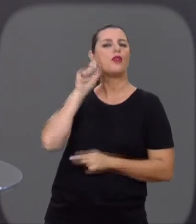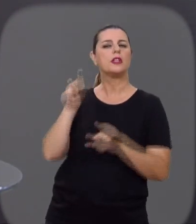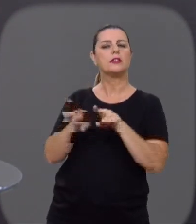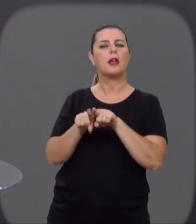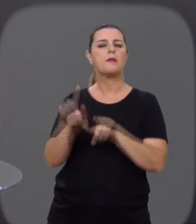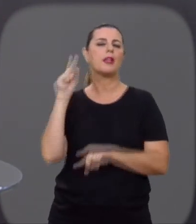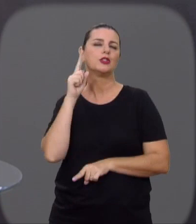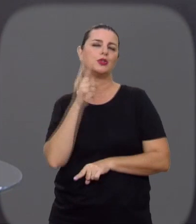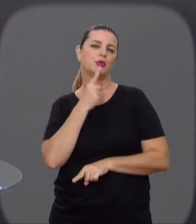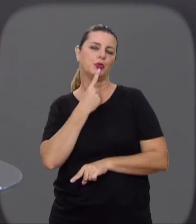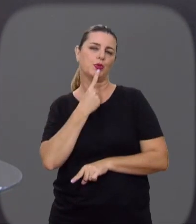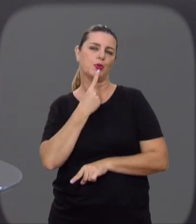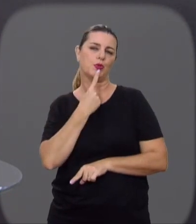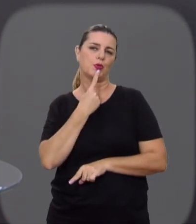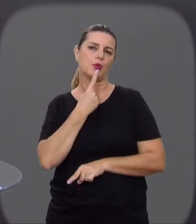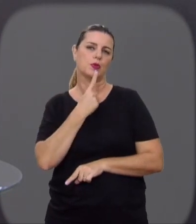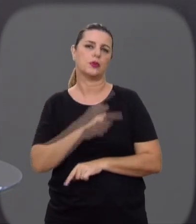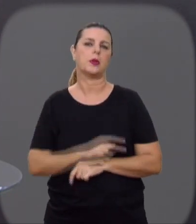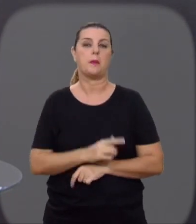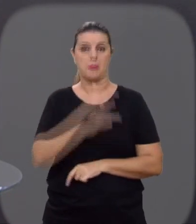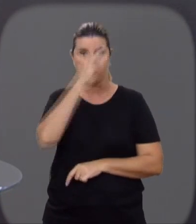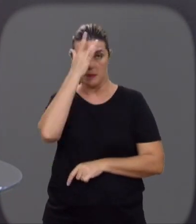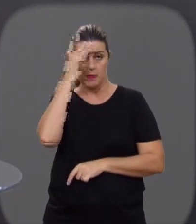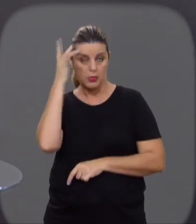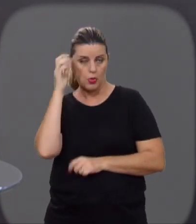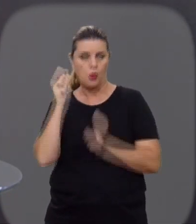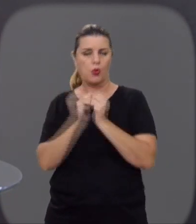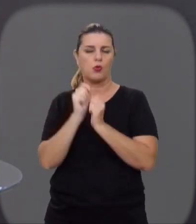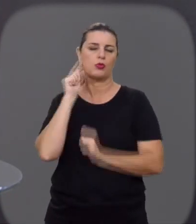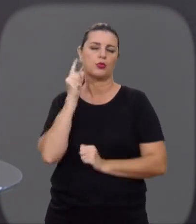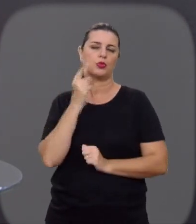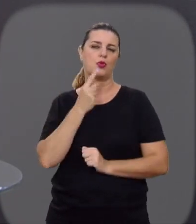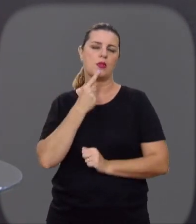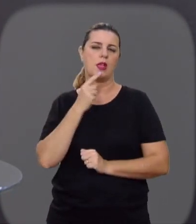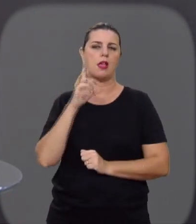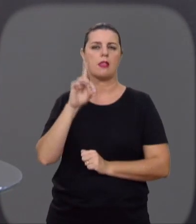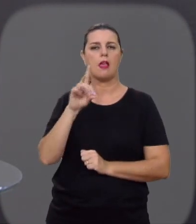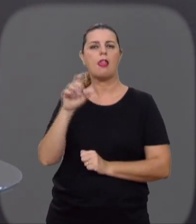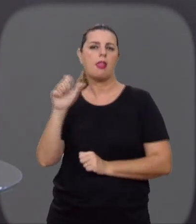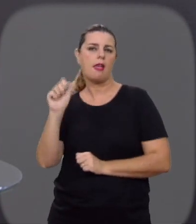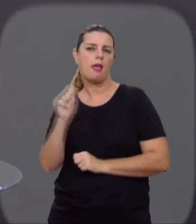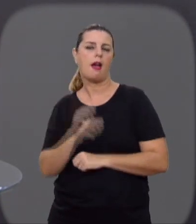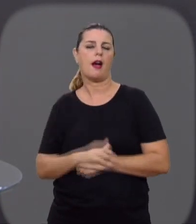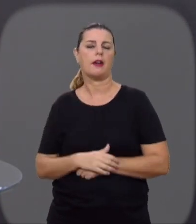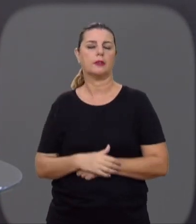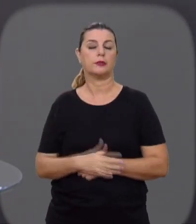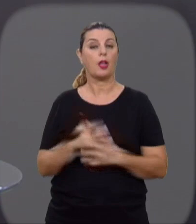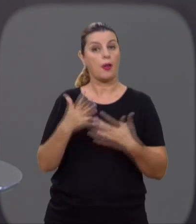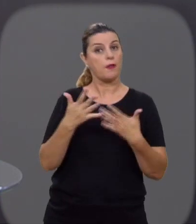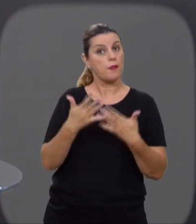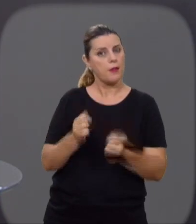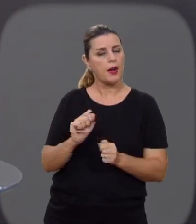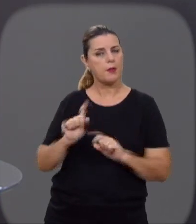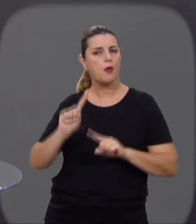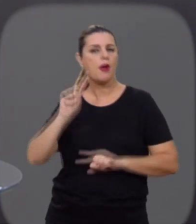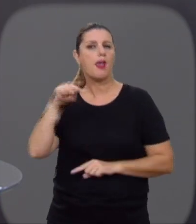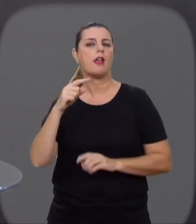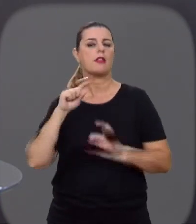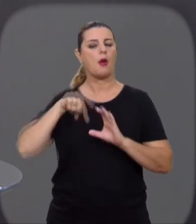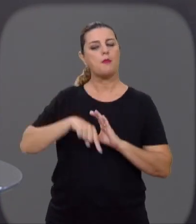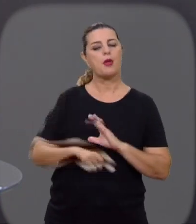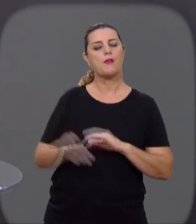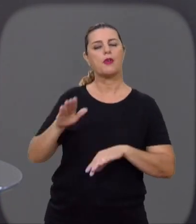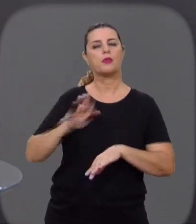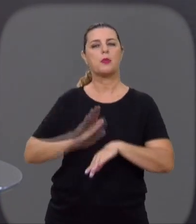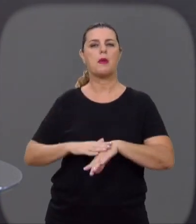comunidade surda também, das pessoas com surdez e deficiência auditiva. Vamos, então, aprofundar um pouco mais